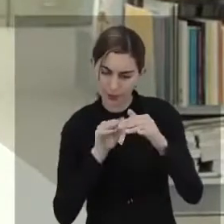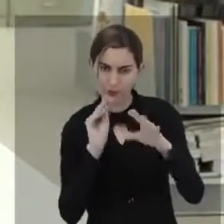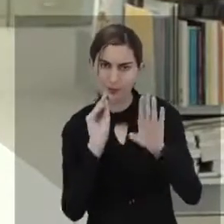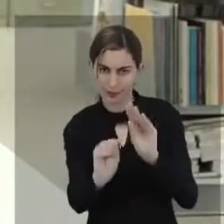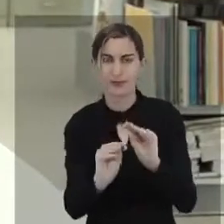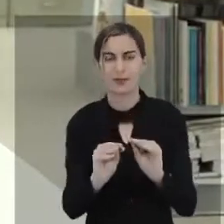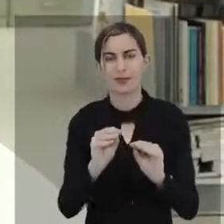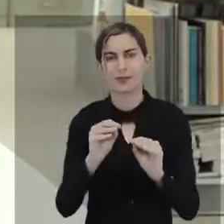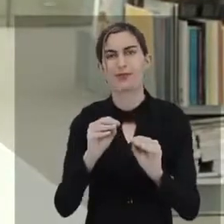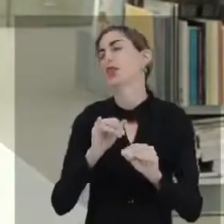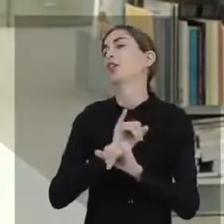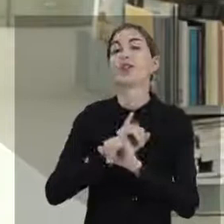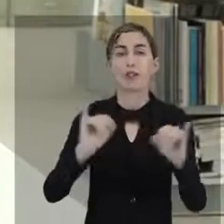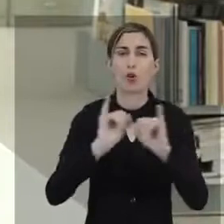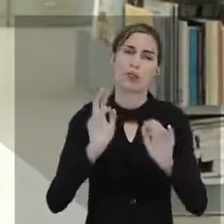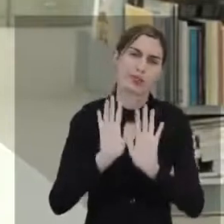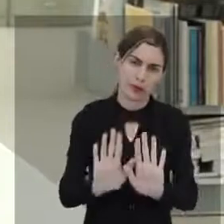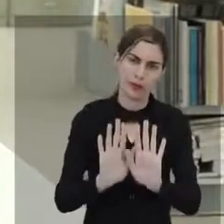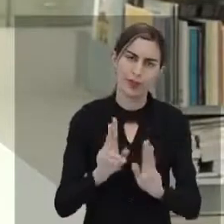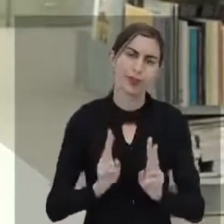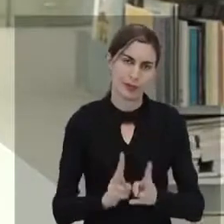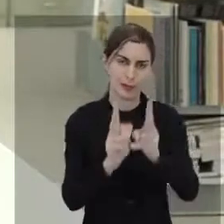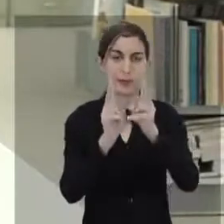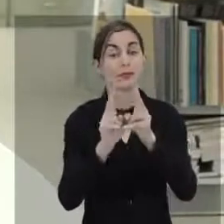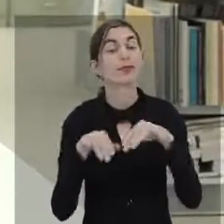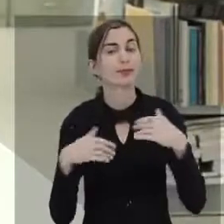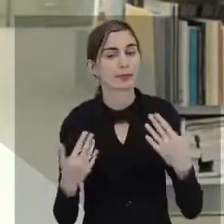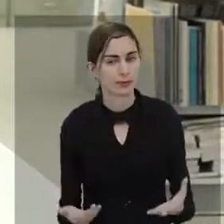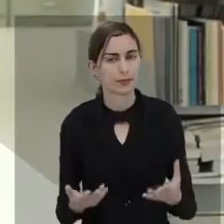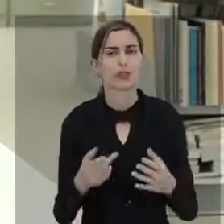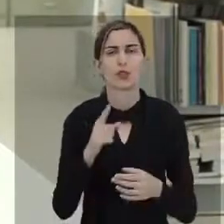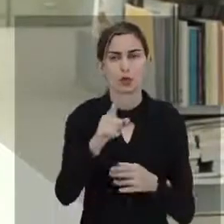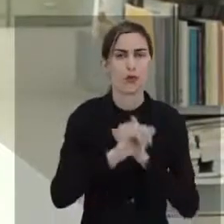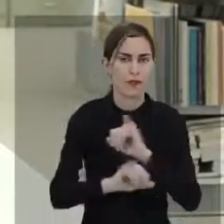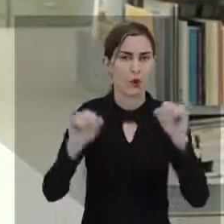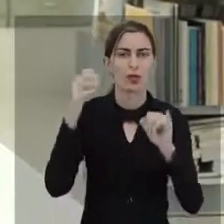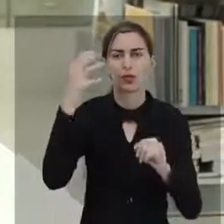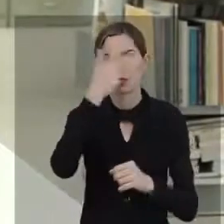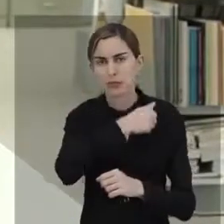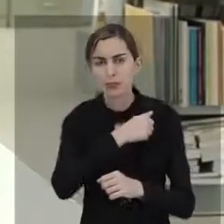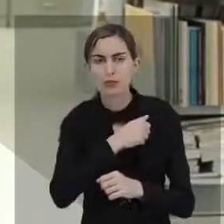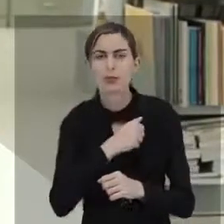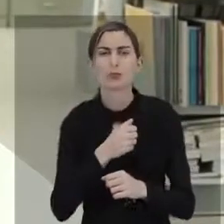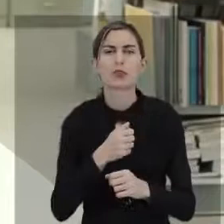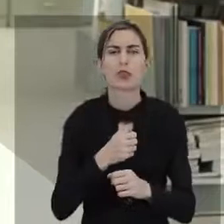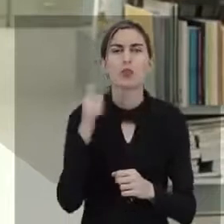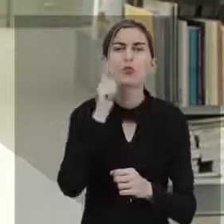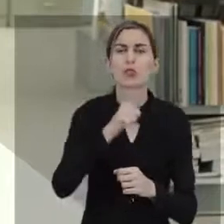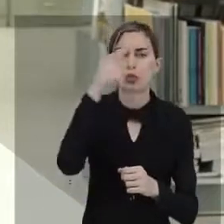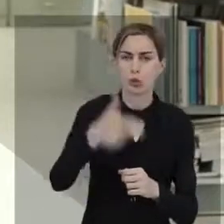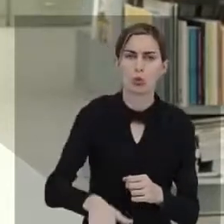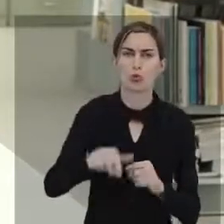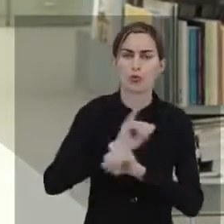informação e dá o commit para a informação ser persistida. Então, dessa forma, a sua informação foi salva. Para recuperar essa